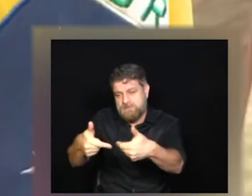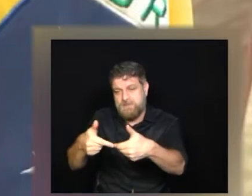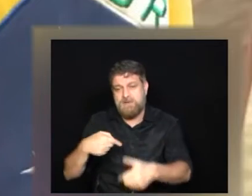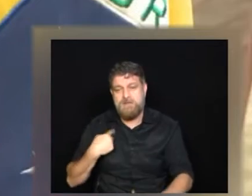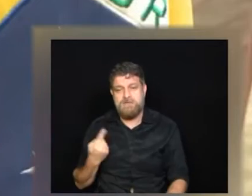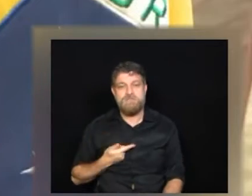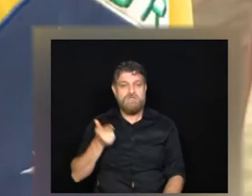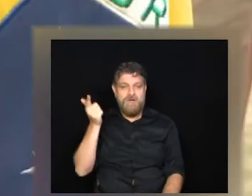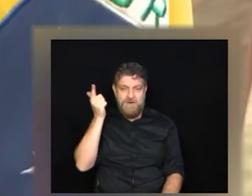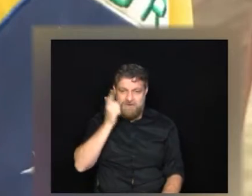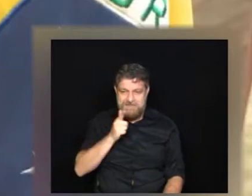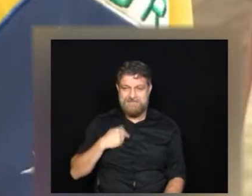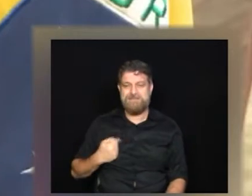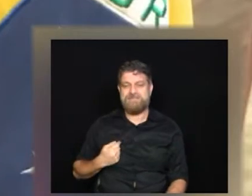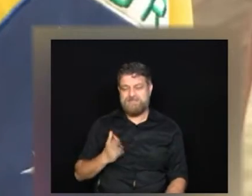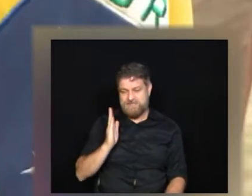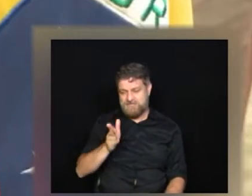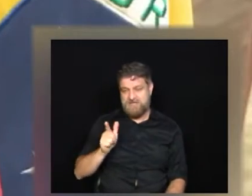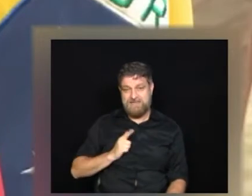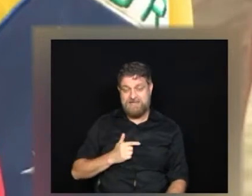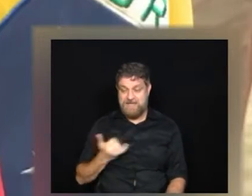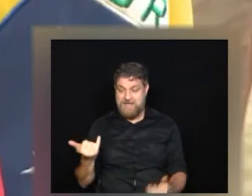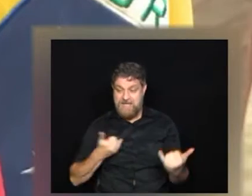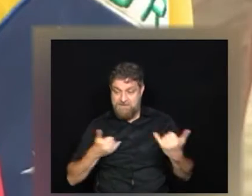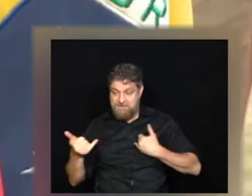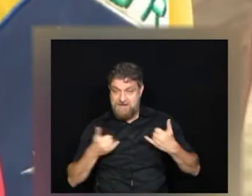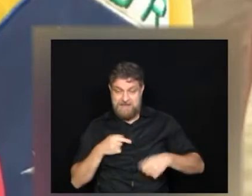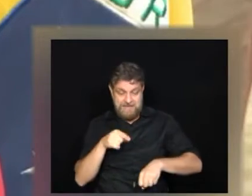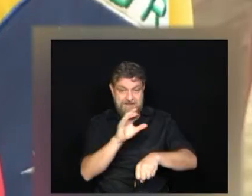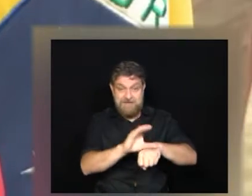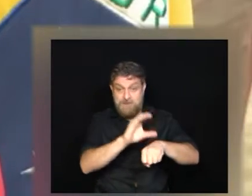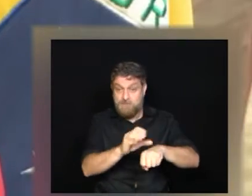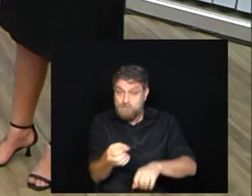conseguiu prorrogar, a gente recebe a informação de novos cursos.